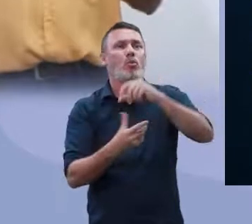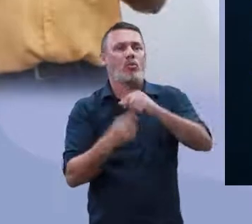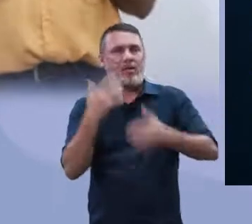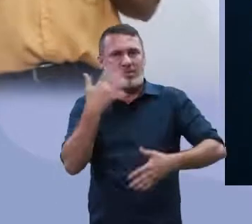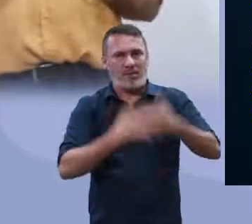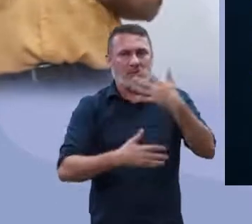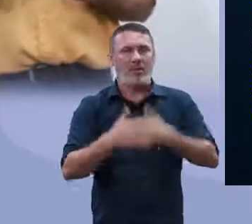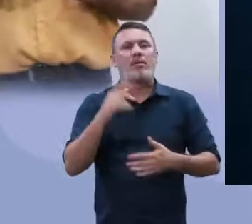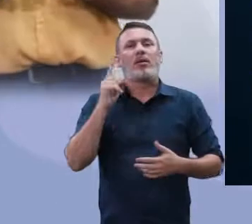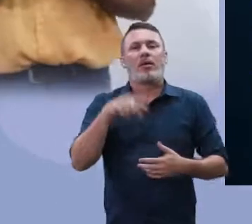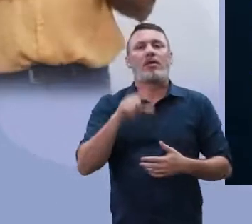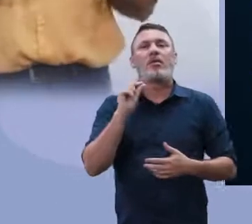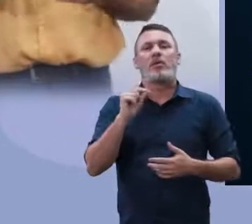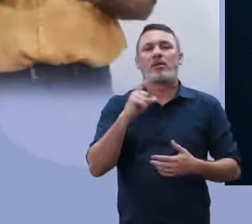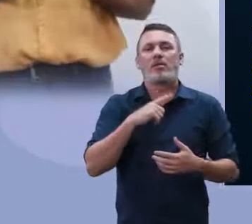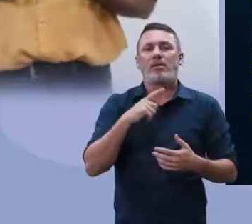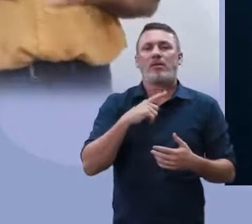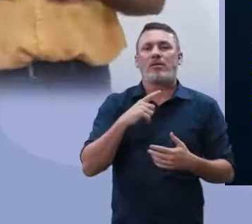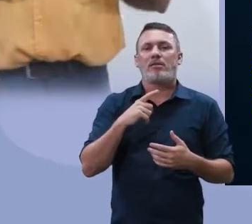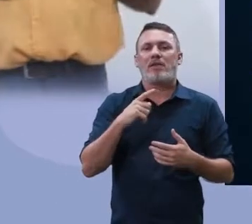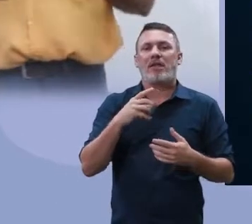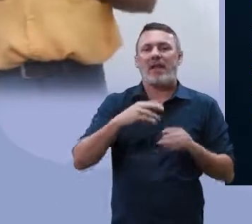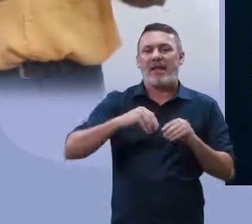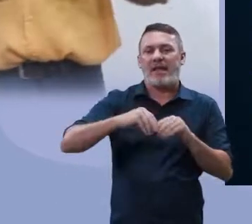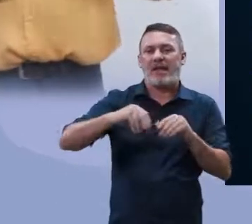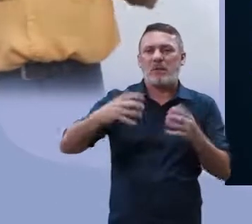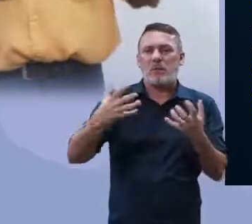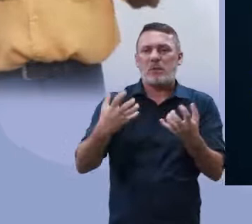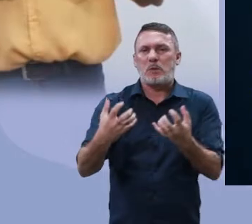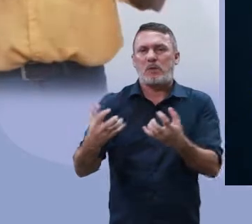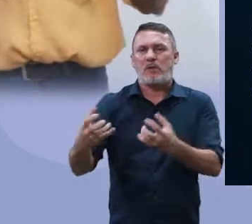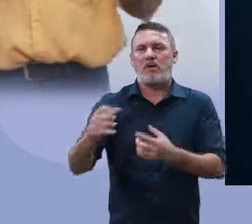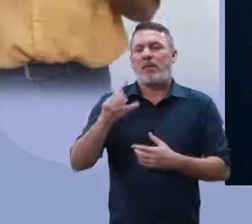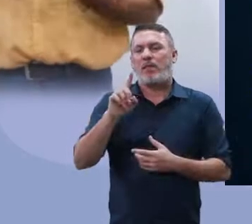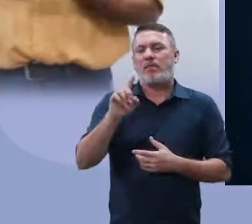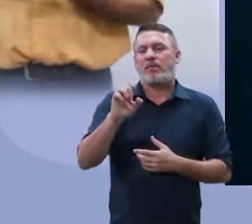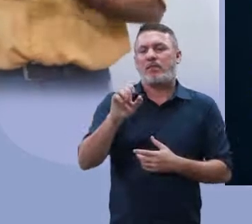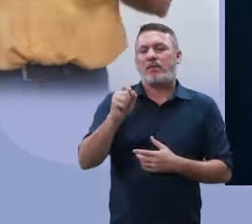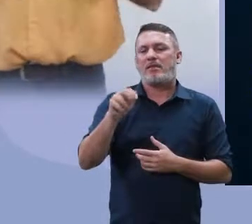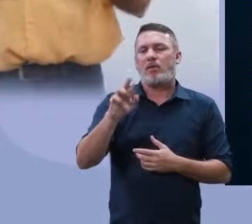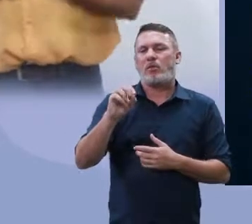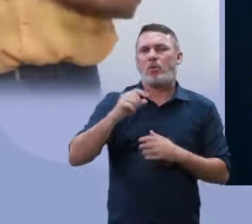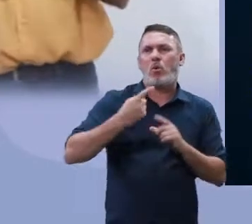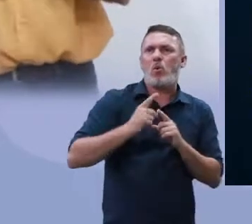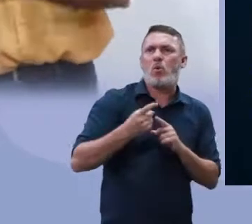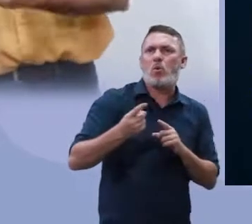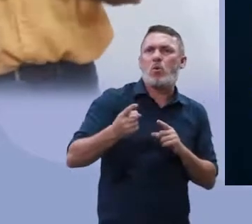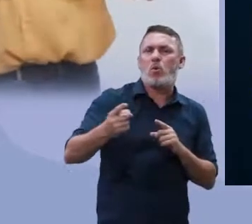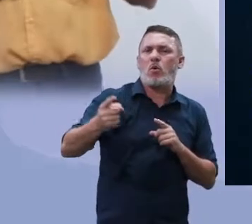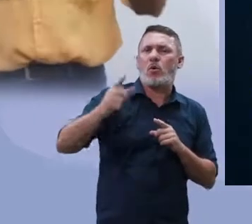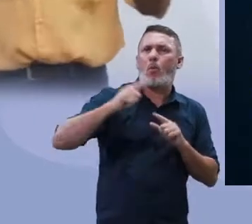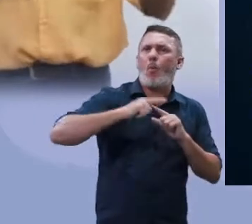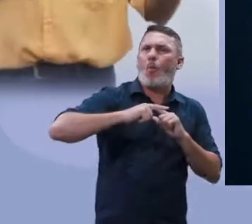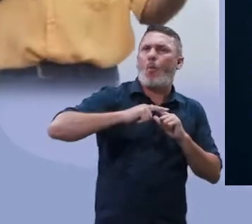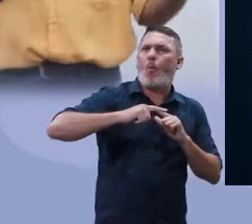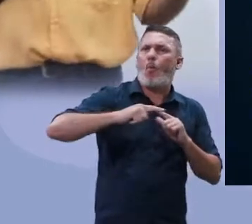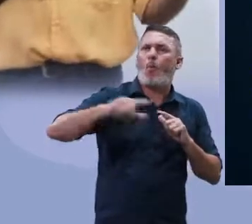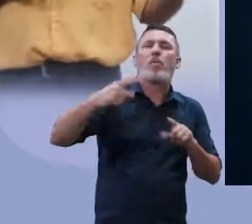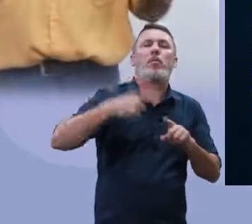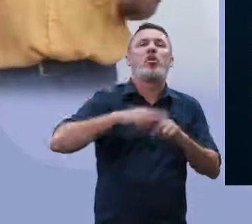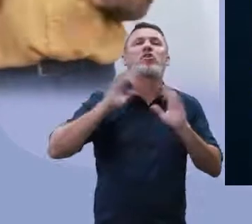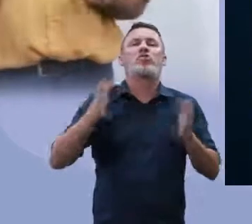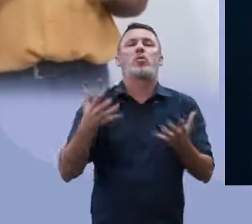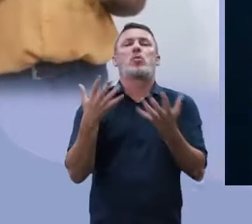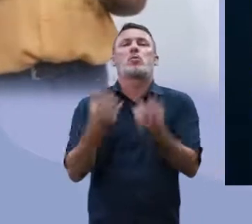mundial é a questão da desertificação, ou seja, a estruturação, a formação natural de desertos em áreas já